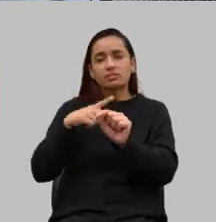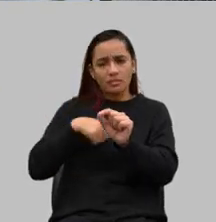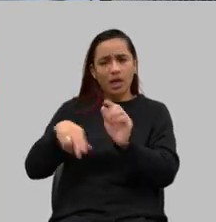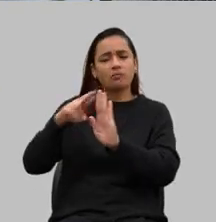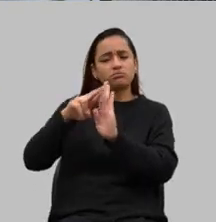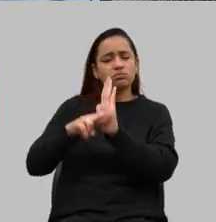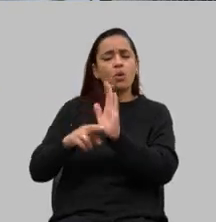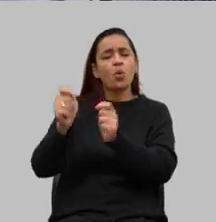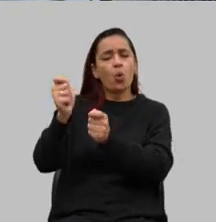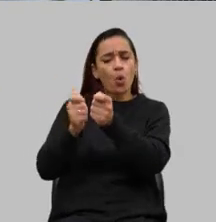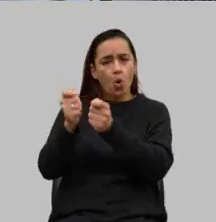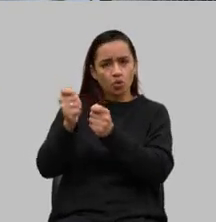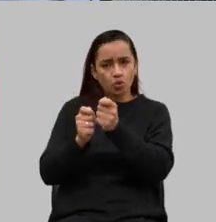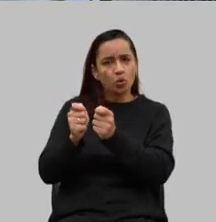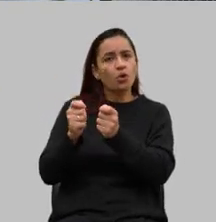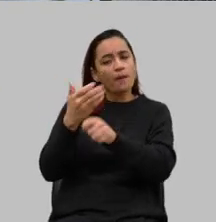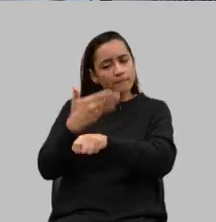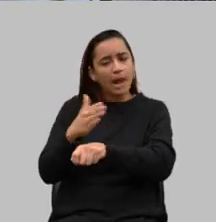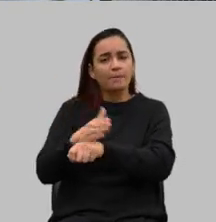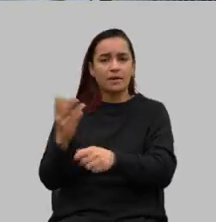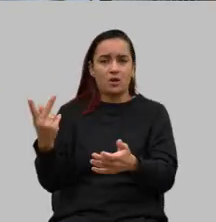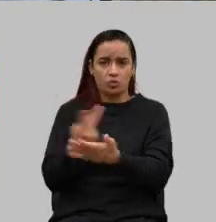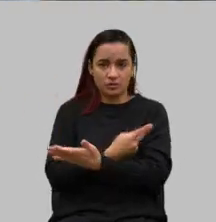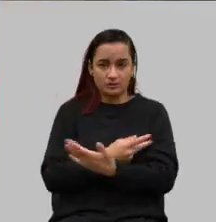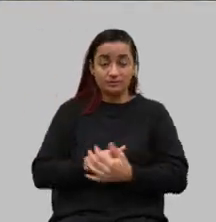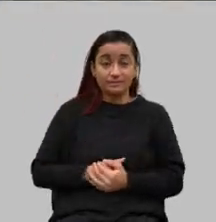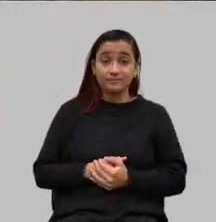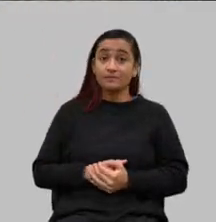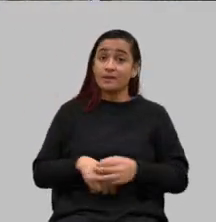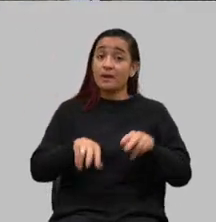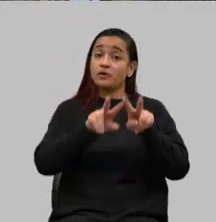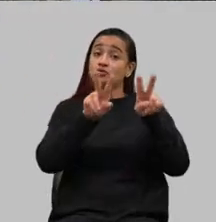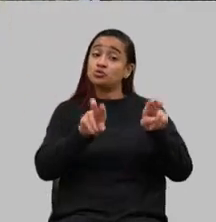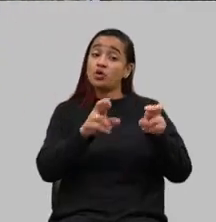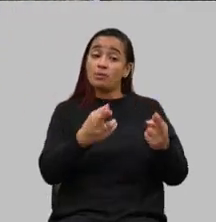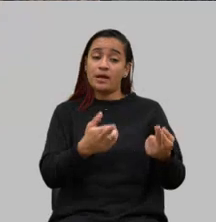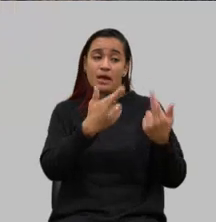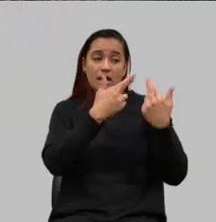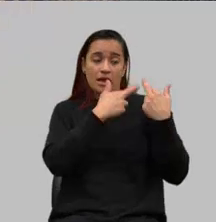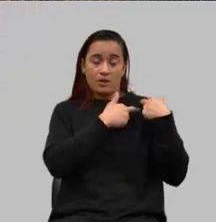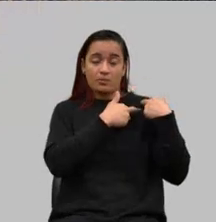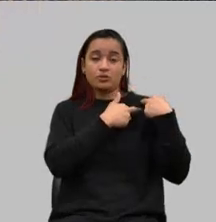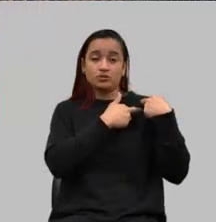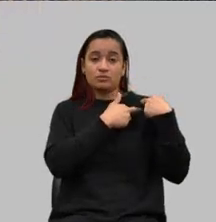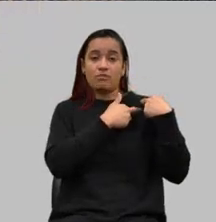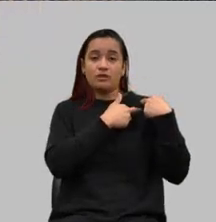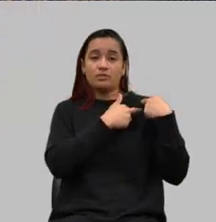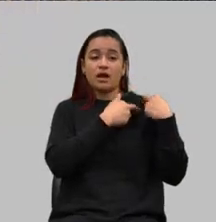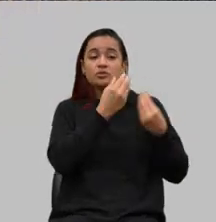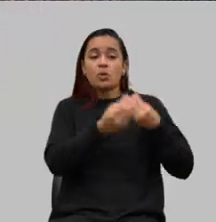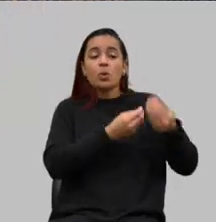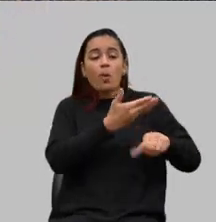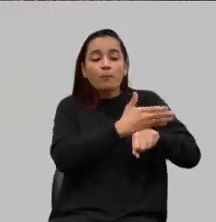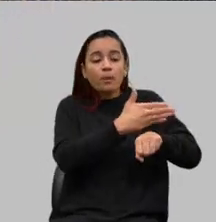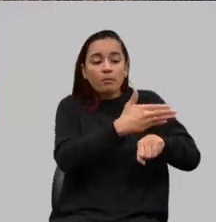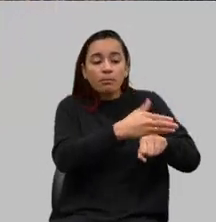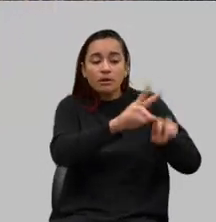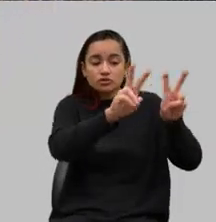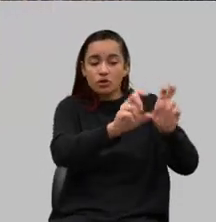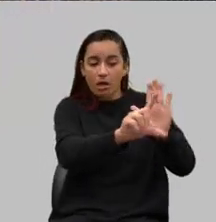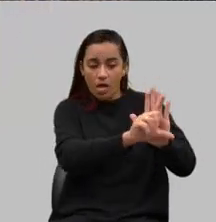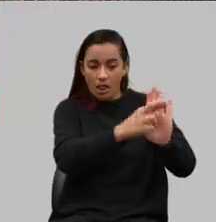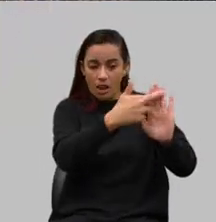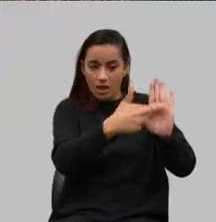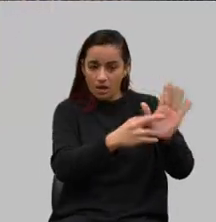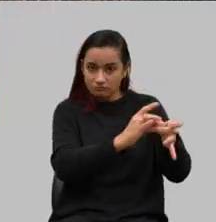operação desses Empreendimentos agora a responsabilidade de operação conforme as condições estabelecidas da licença é